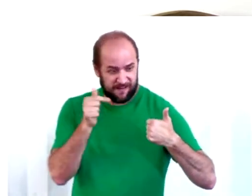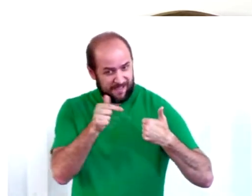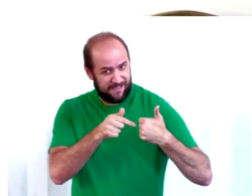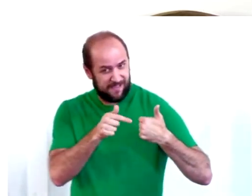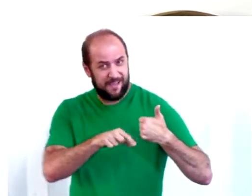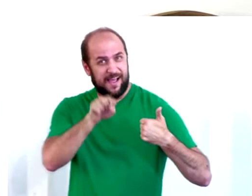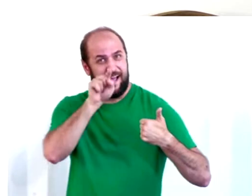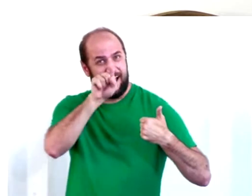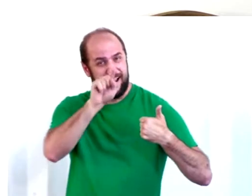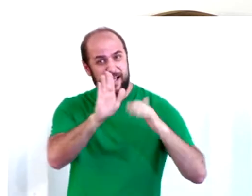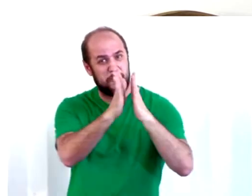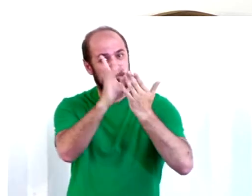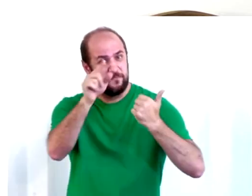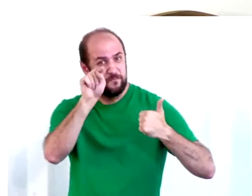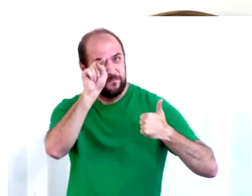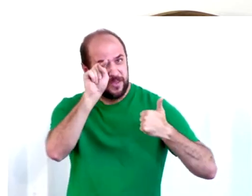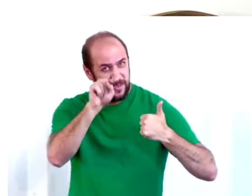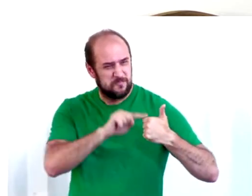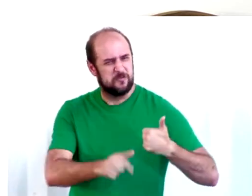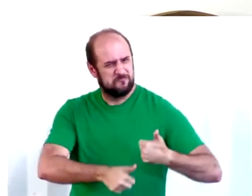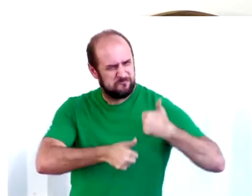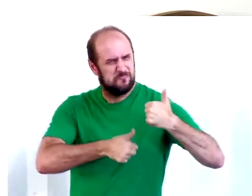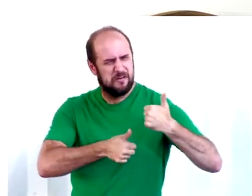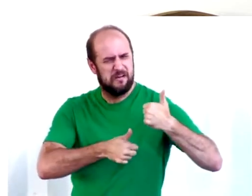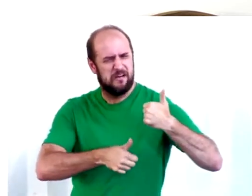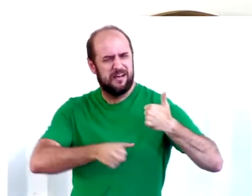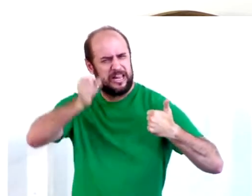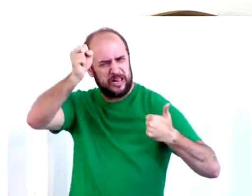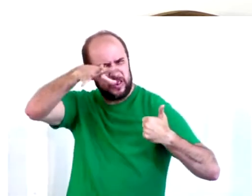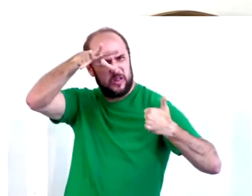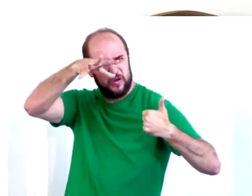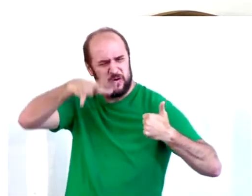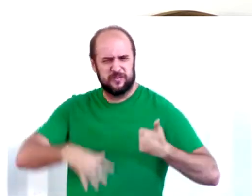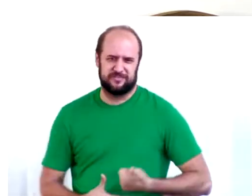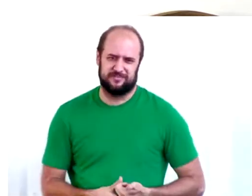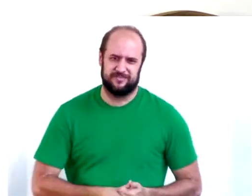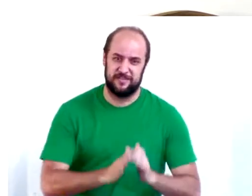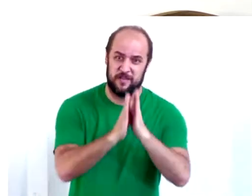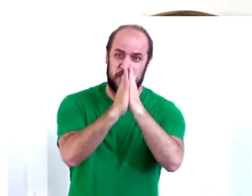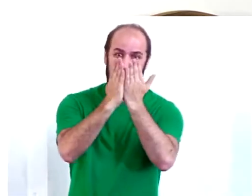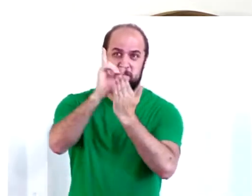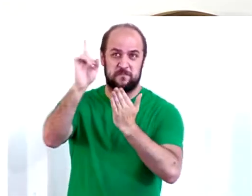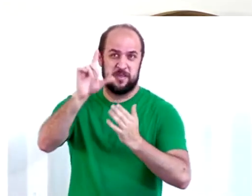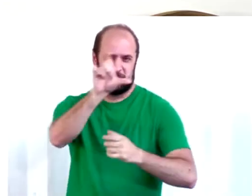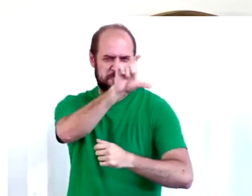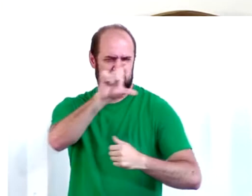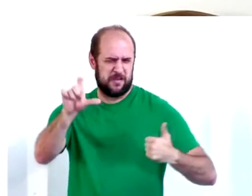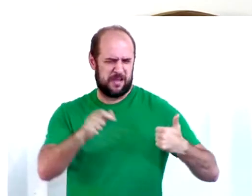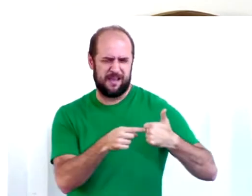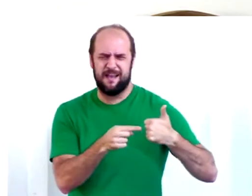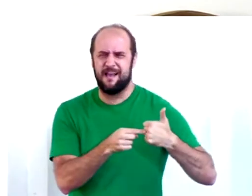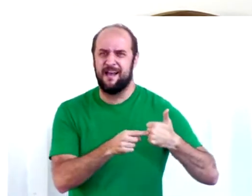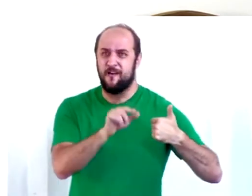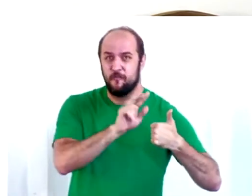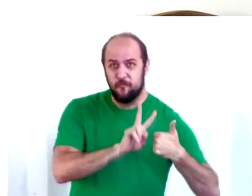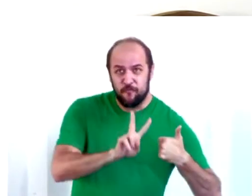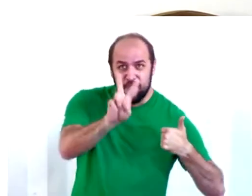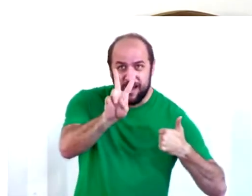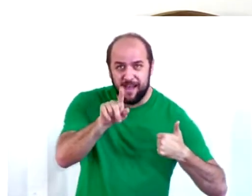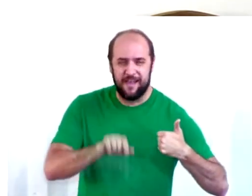é a lâmpada, essa é a palavra, esse desenho, essa Bíblia que vocês fizeram, é ela que deve ser